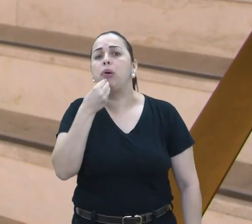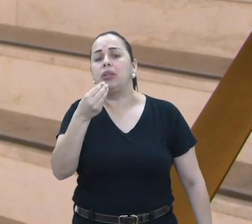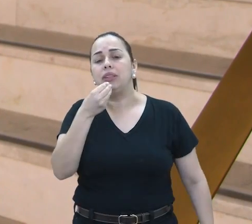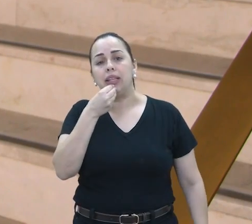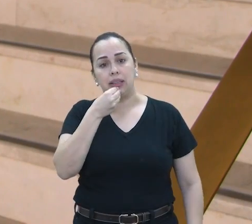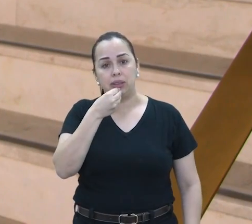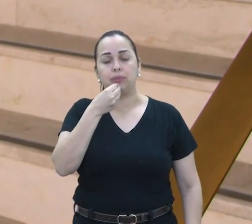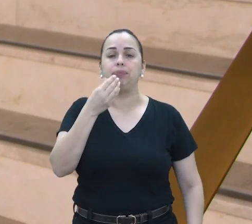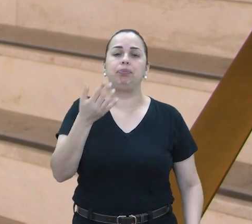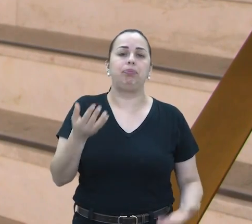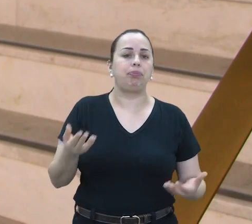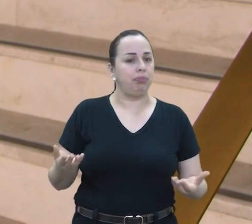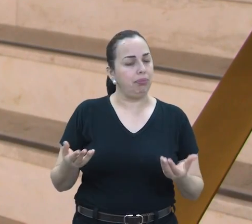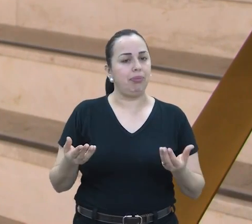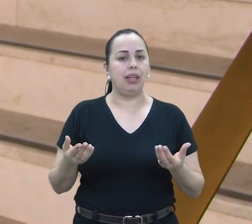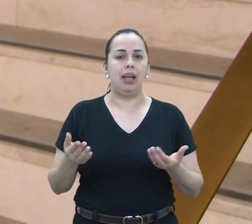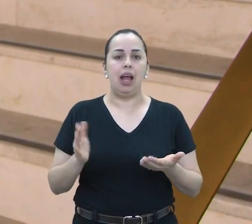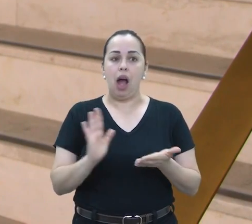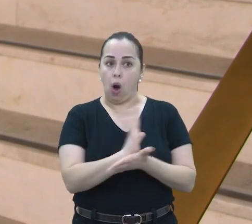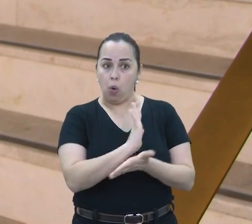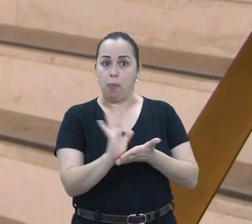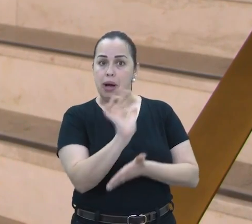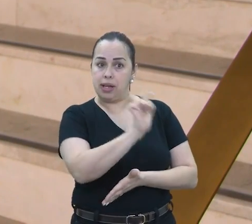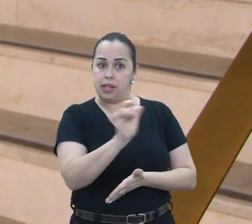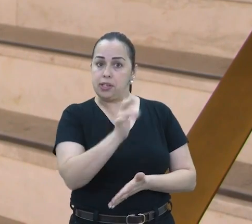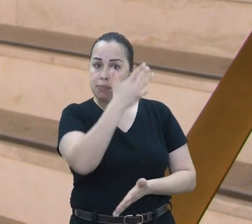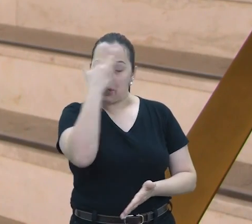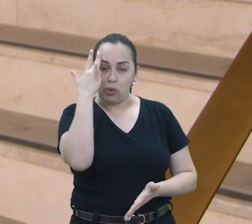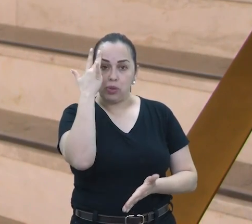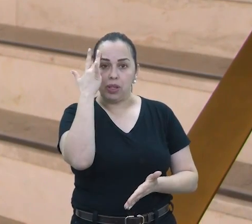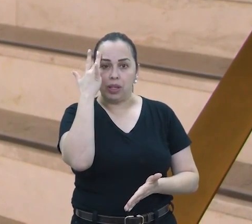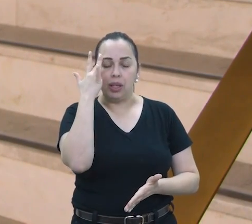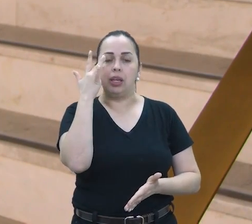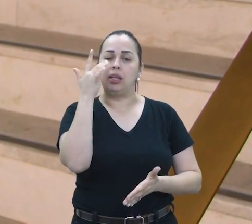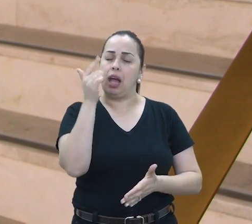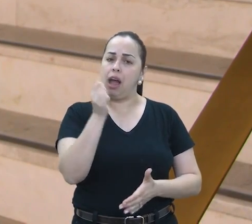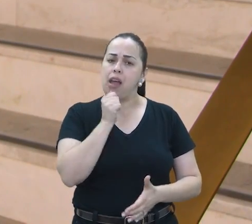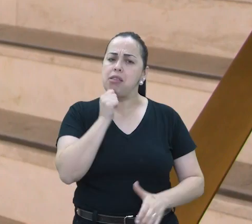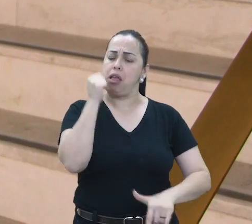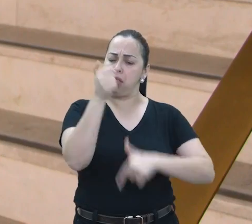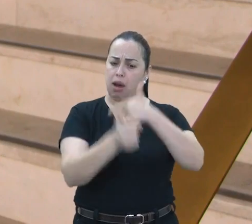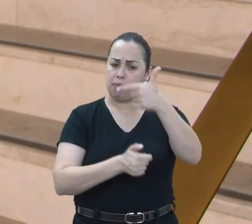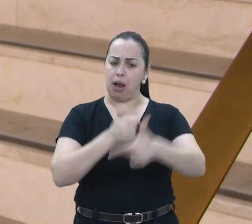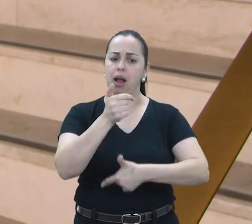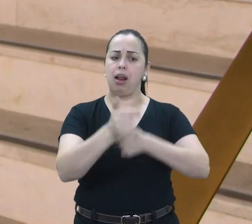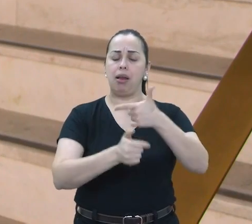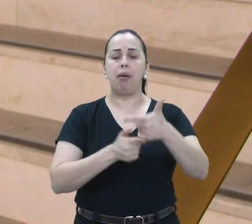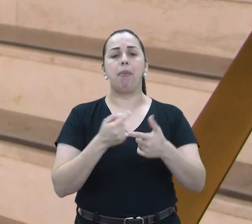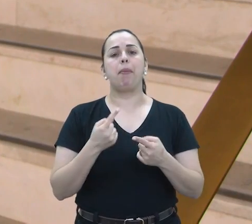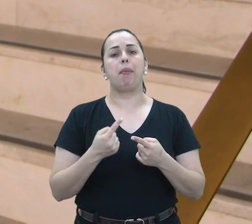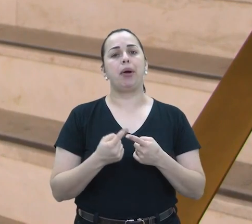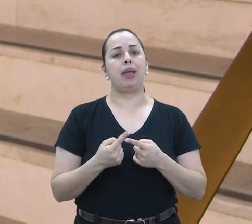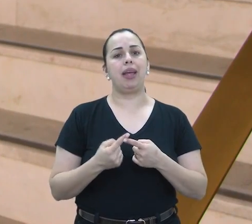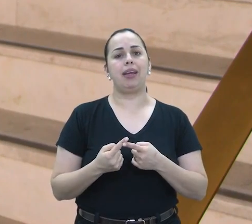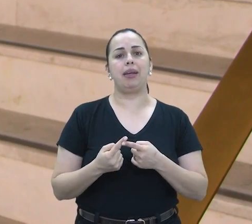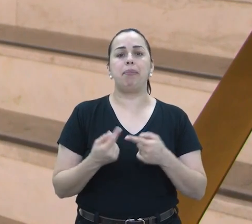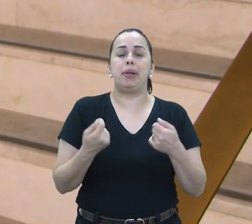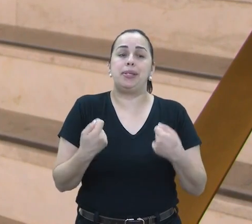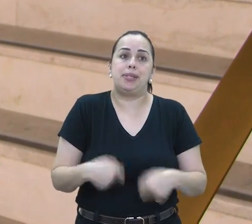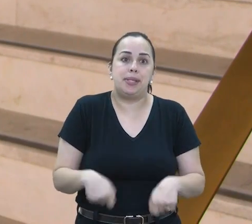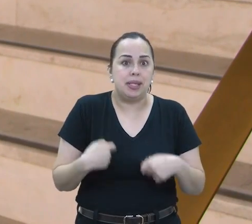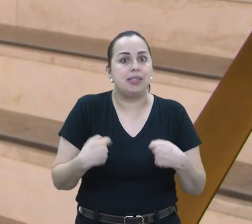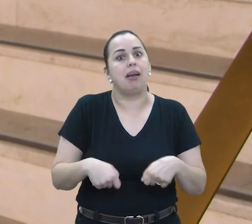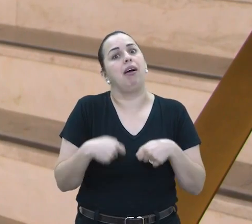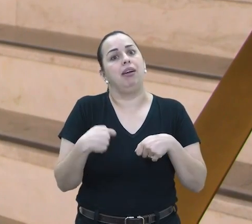acontecer, né? Existem pessoas idosas que continuam no mundo do trabalho por falta de opção, né?